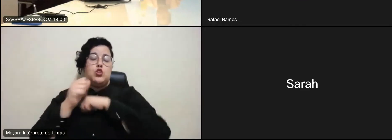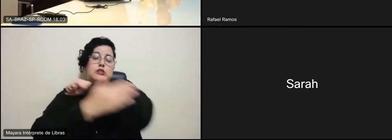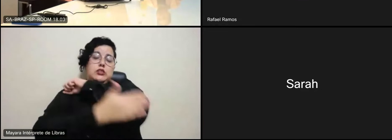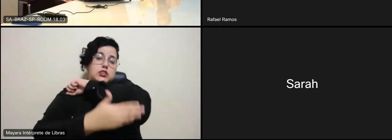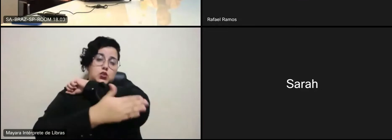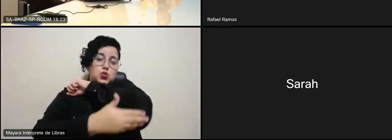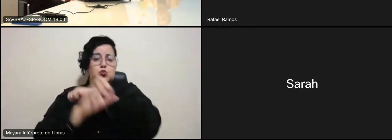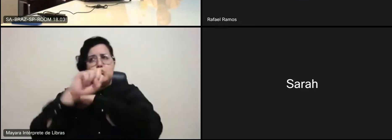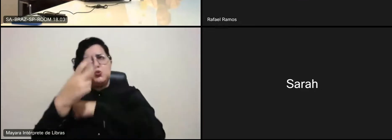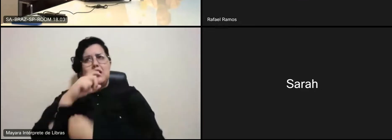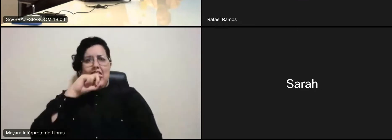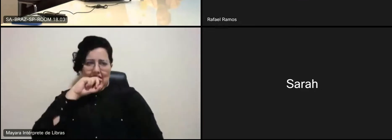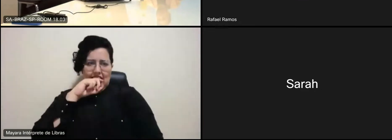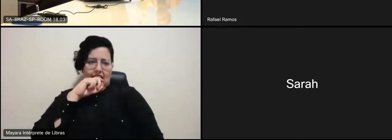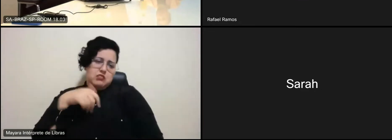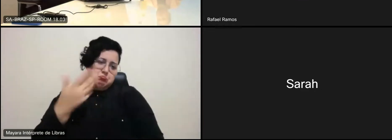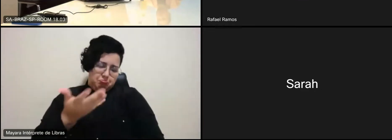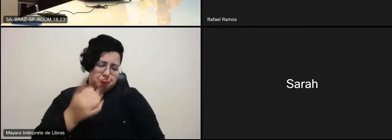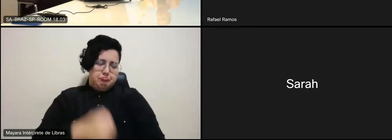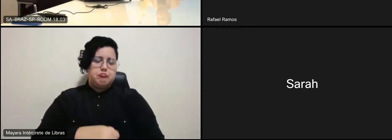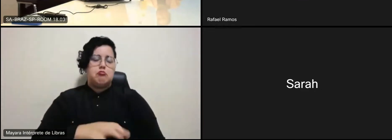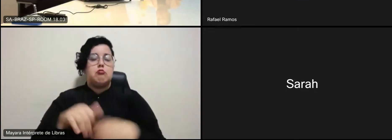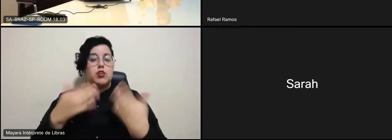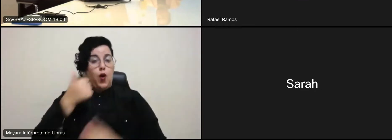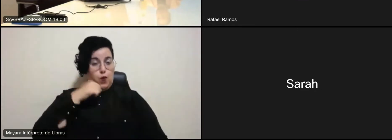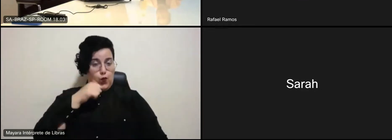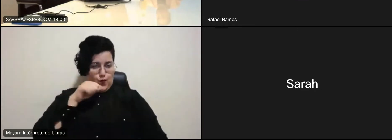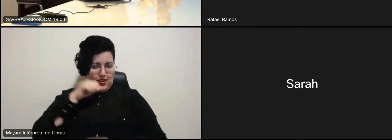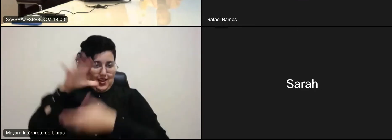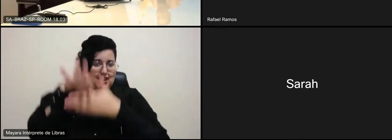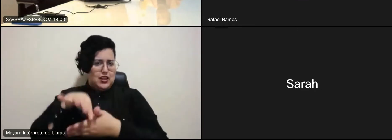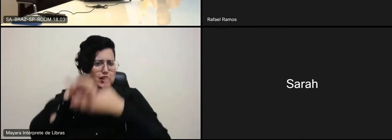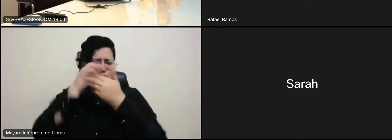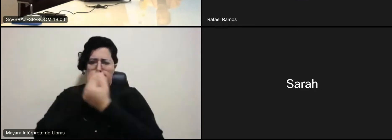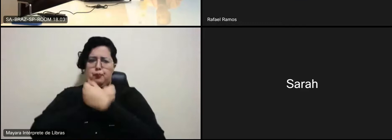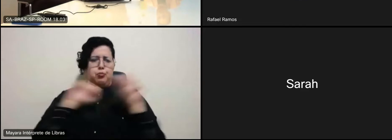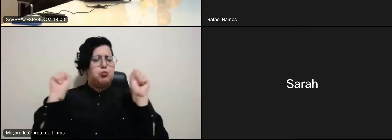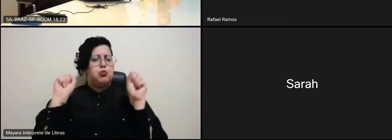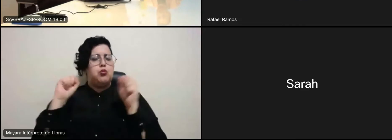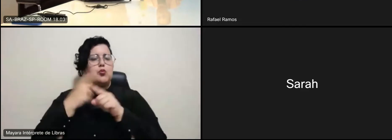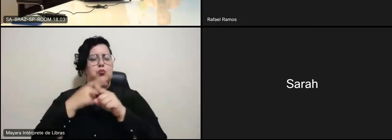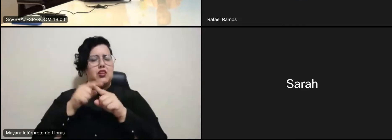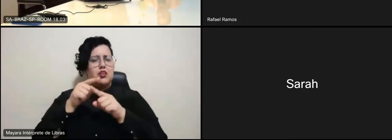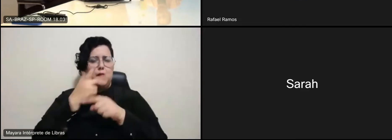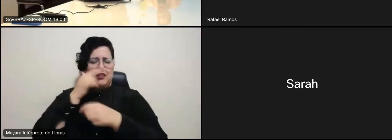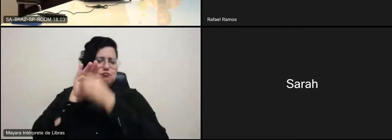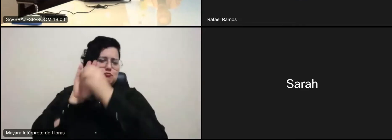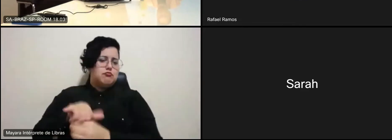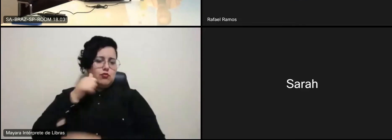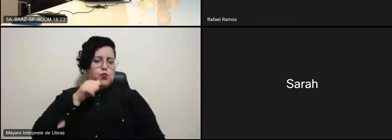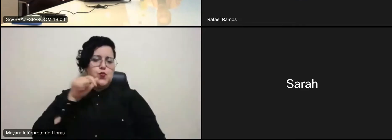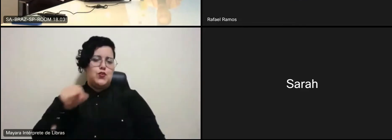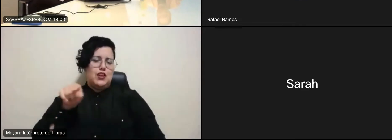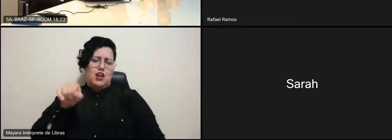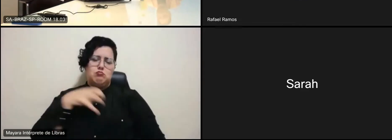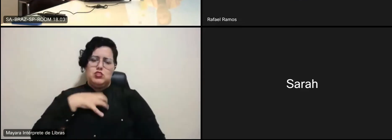sei, insegurança da pessoa talvez. E a minha líder imediata, ela surtou, ela se sentiu ofendida de alguma forma e ela